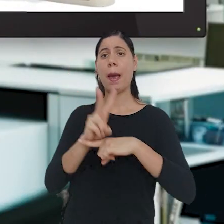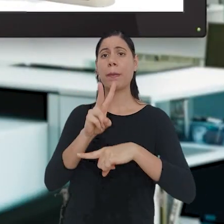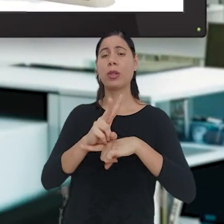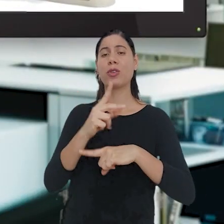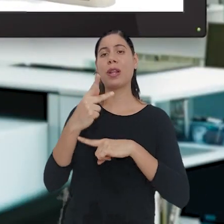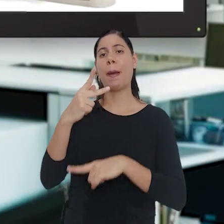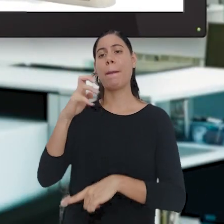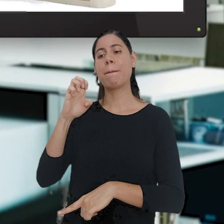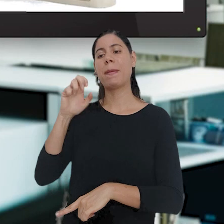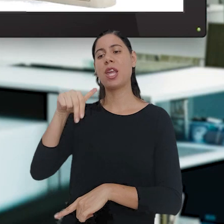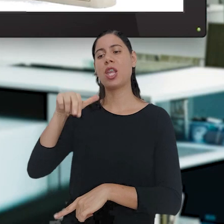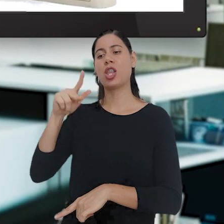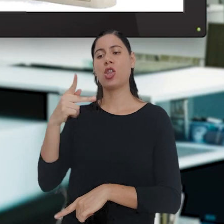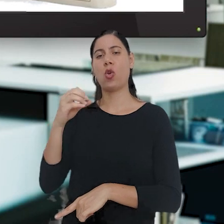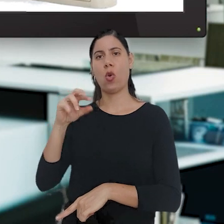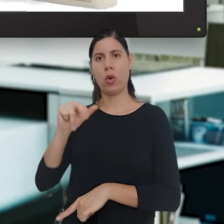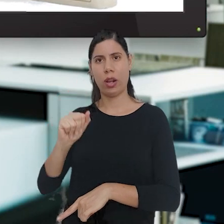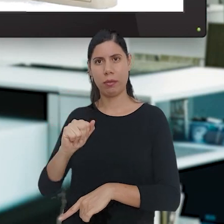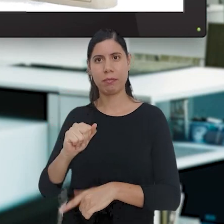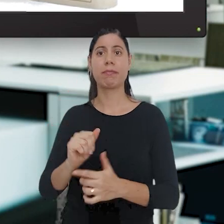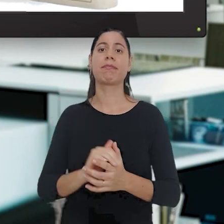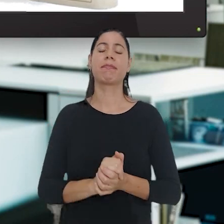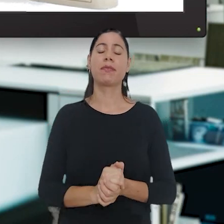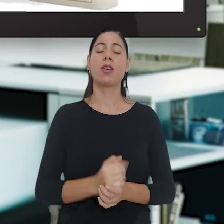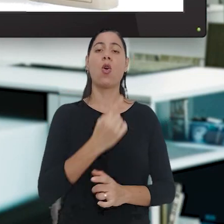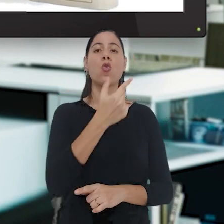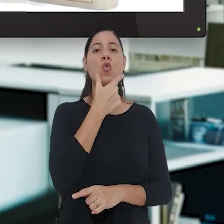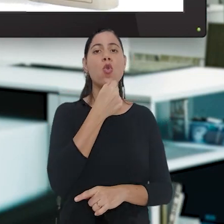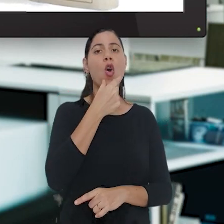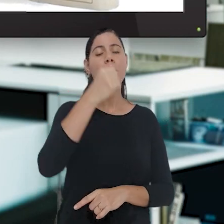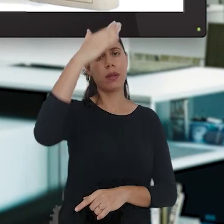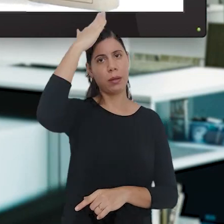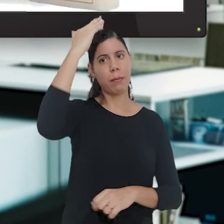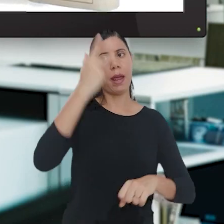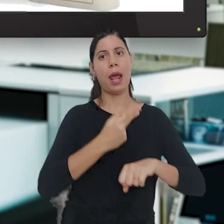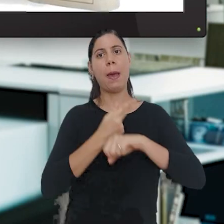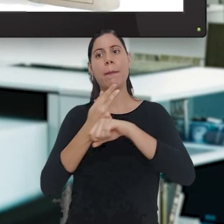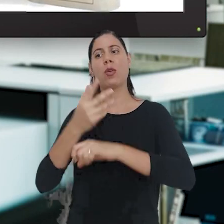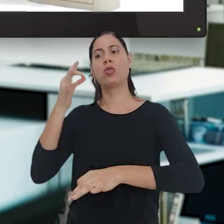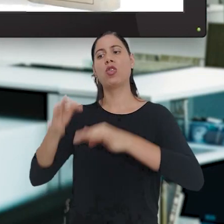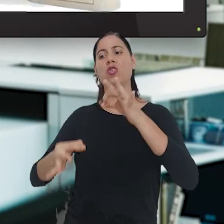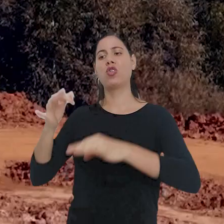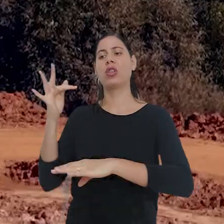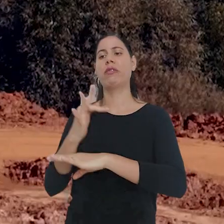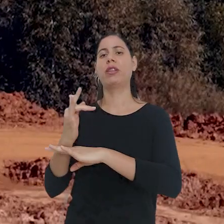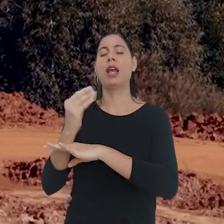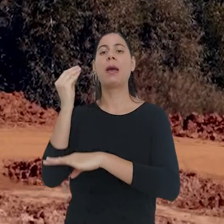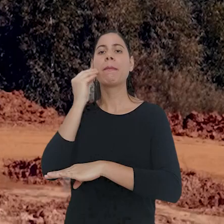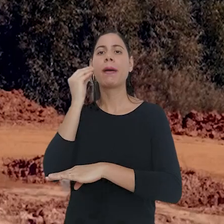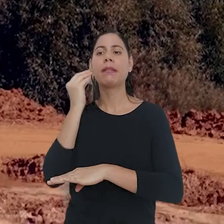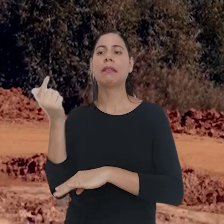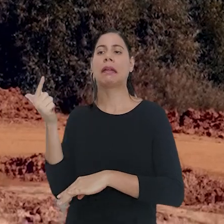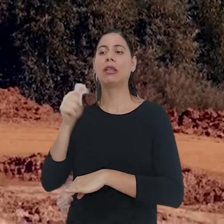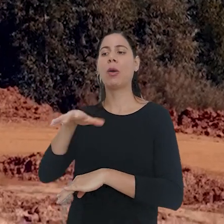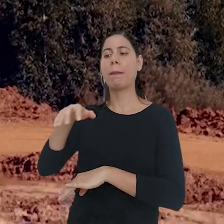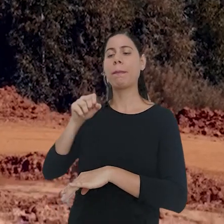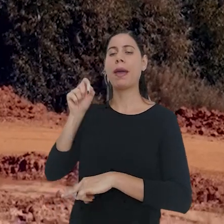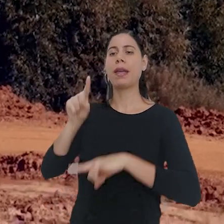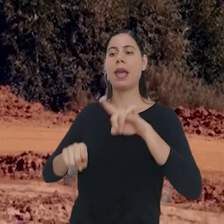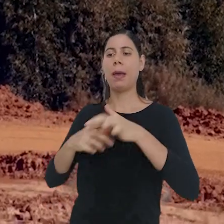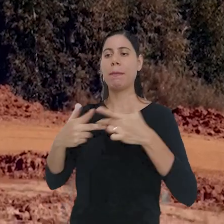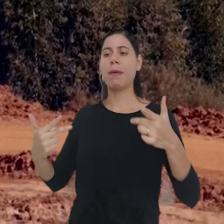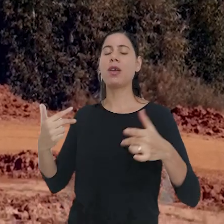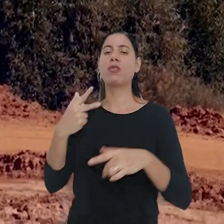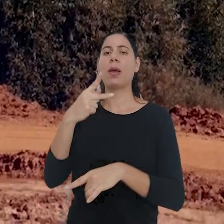da penhora judicial? Com base nisso, um homem no Pará buscou a Justiça Federal para tentar recuperar bens que foram